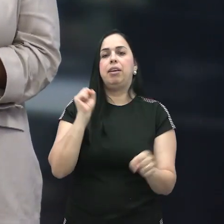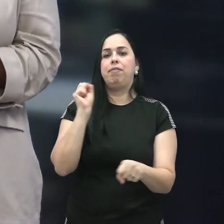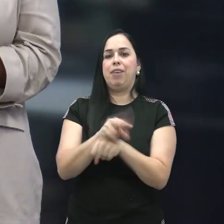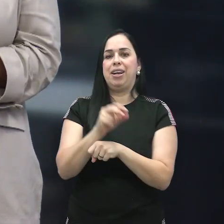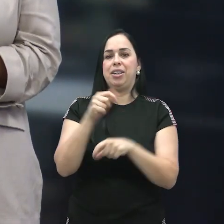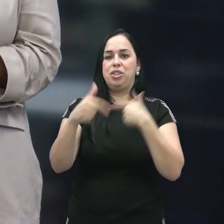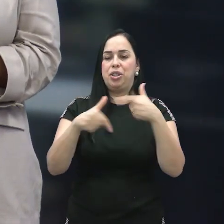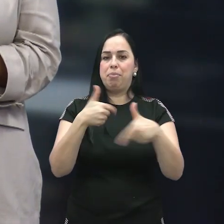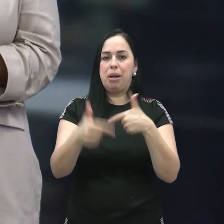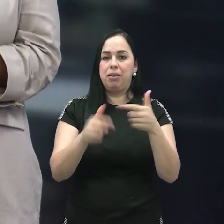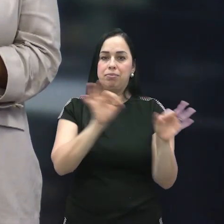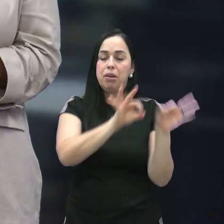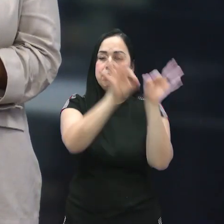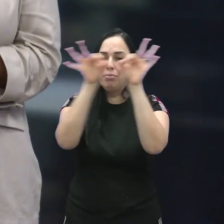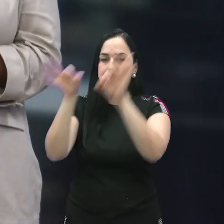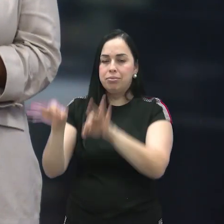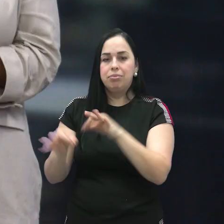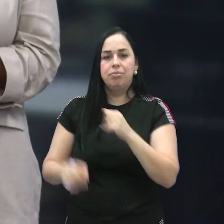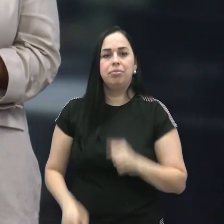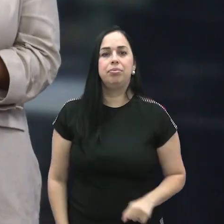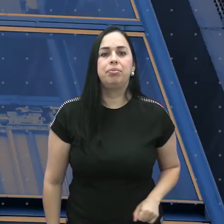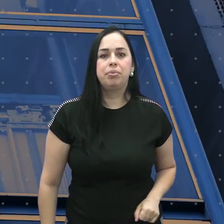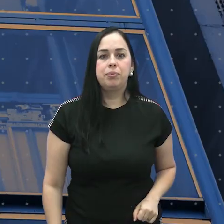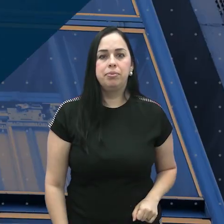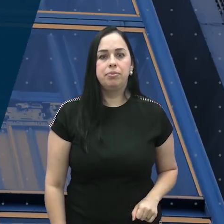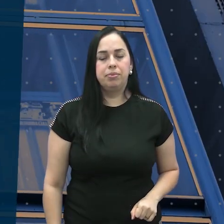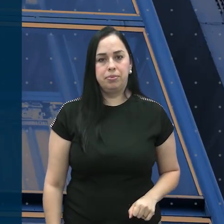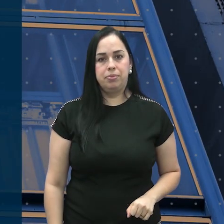vagas de emprego. Vamos dar uma olhada na agenda de serviço.